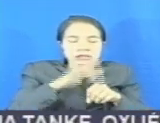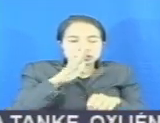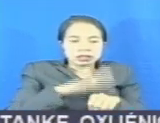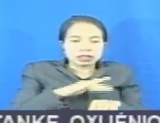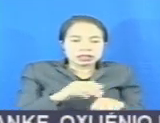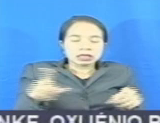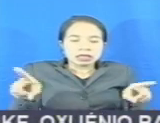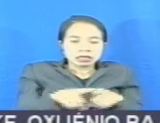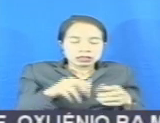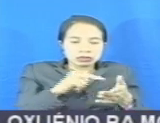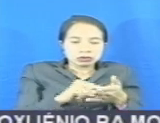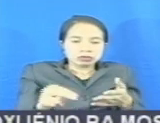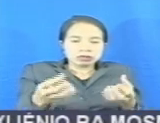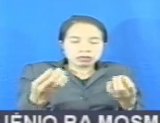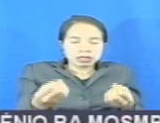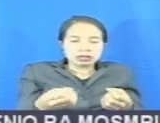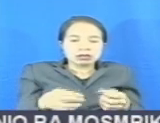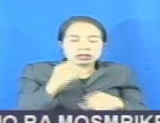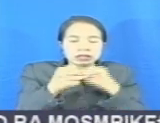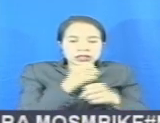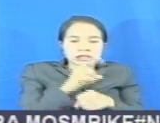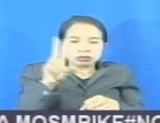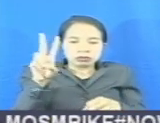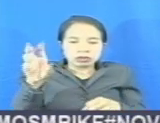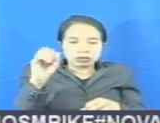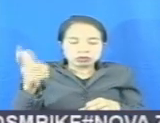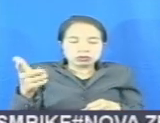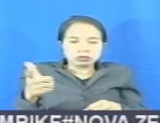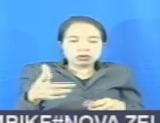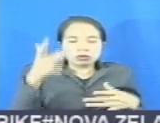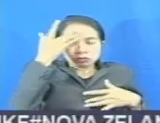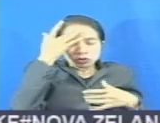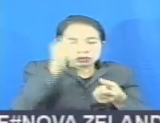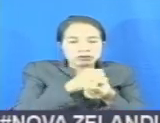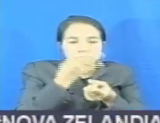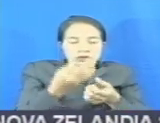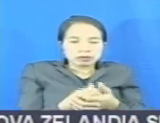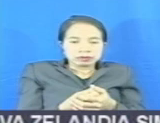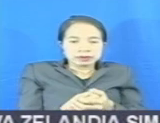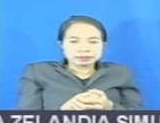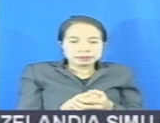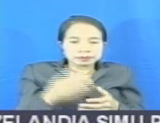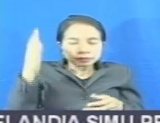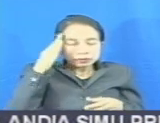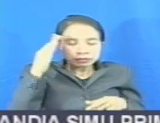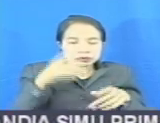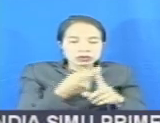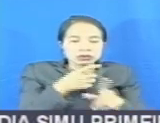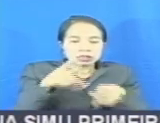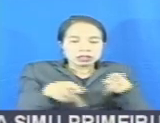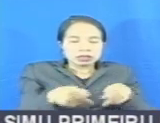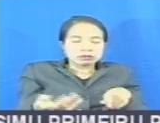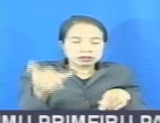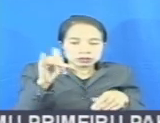ya asli ya tinan ring dua ruan dulu o virus corona ini ya konsensus si komunitas rasik